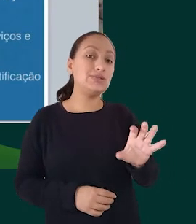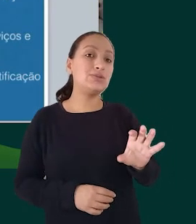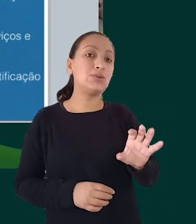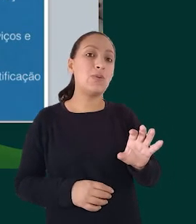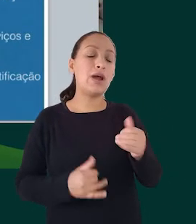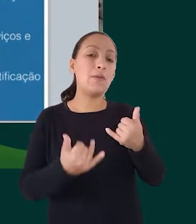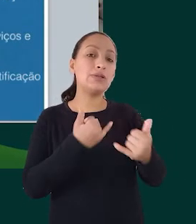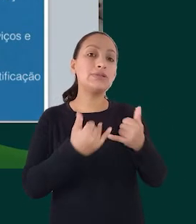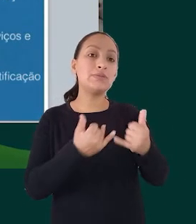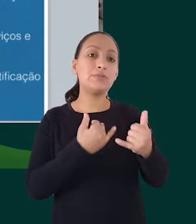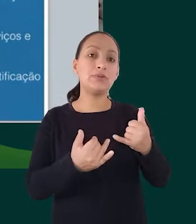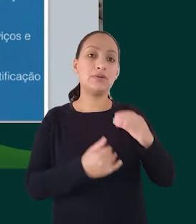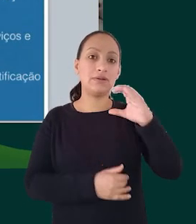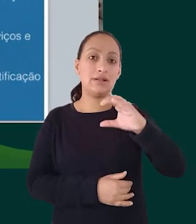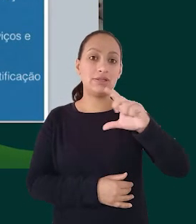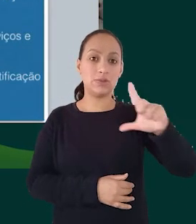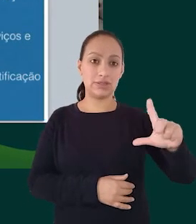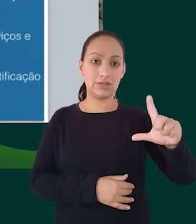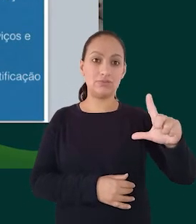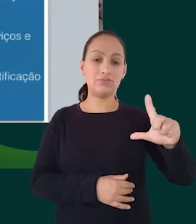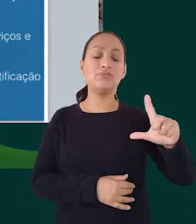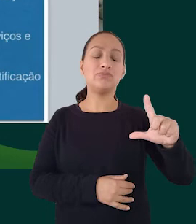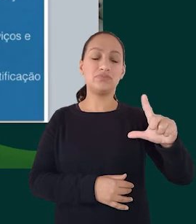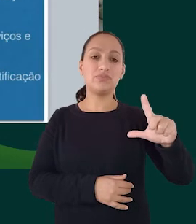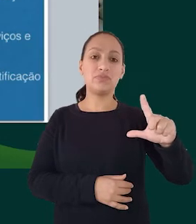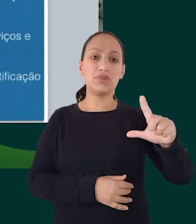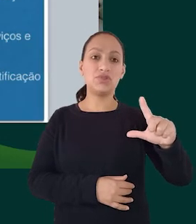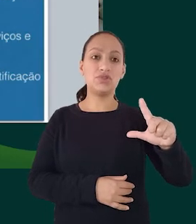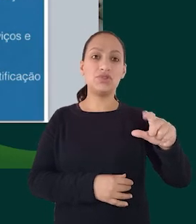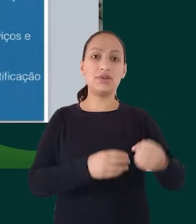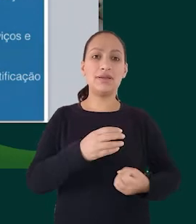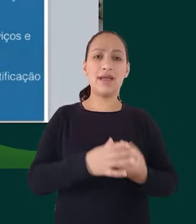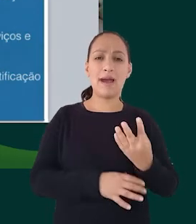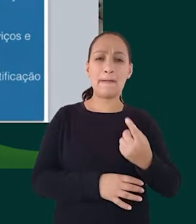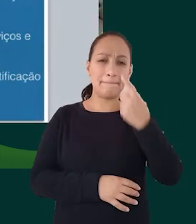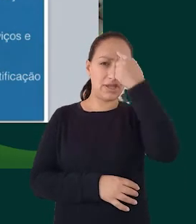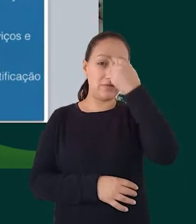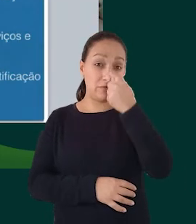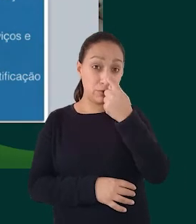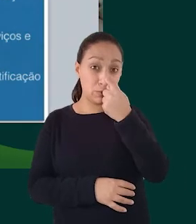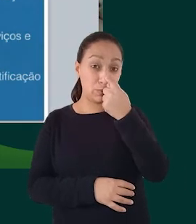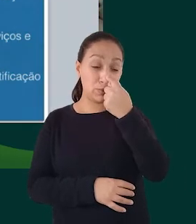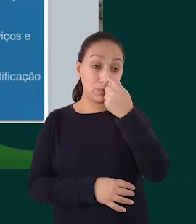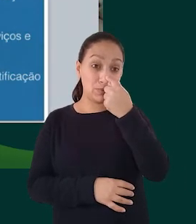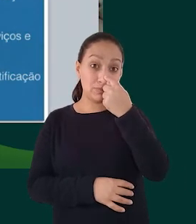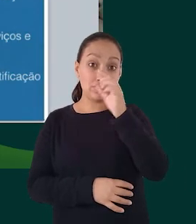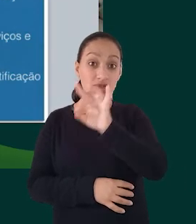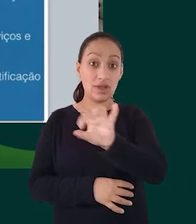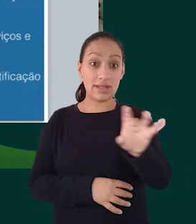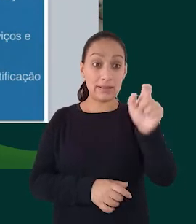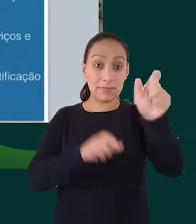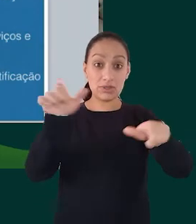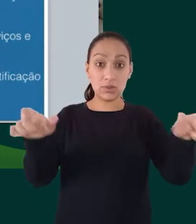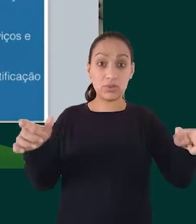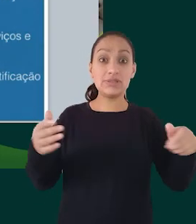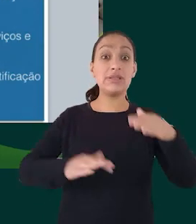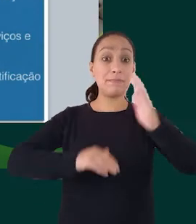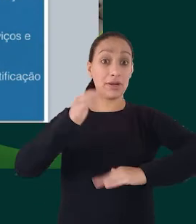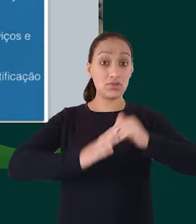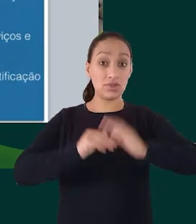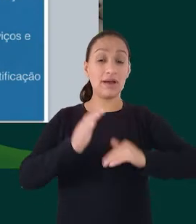de geração de perfis de pessoas aplicadas ao mundo real, aplicadas a